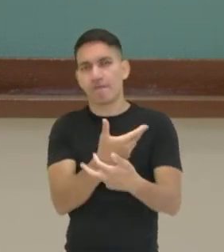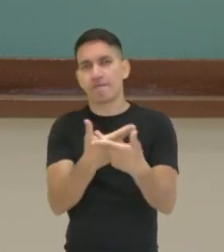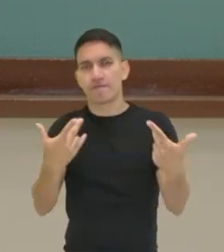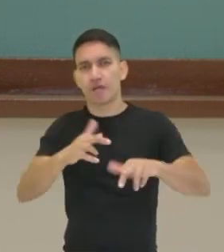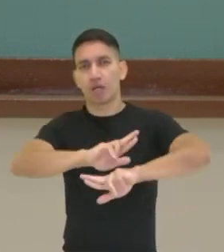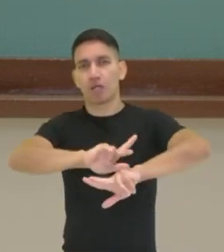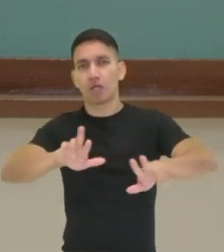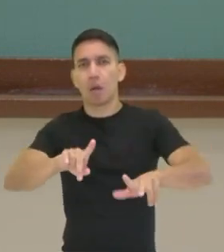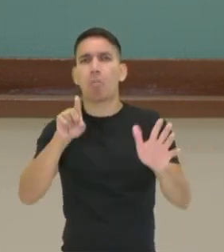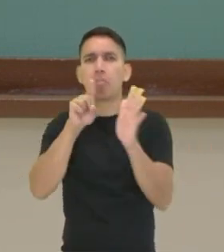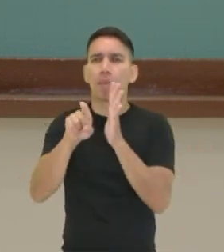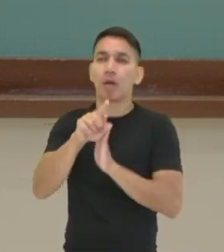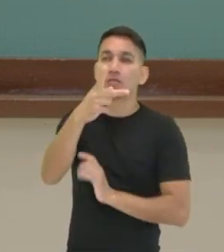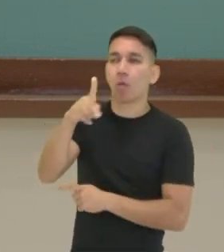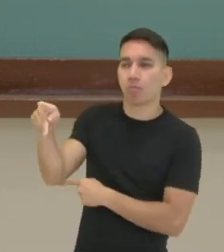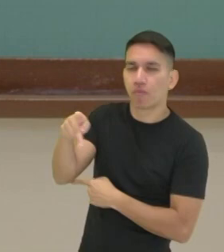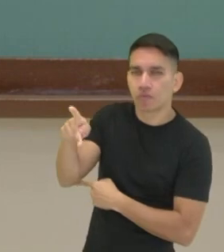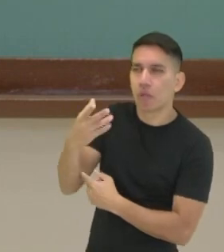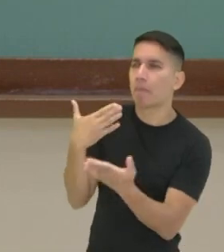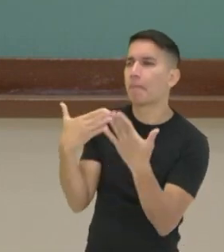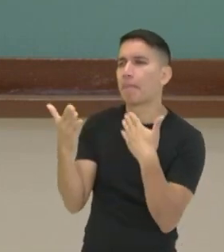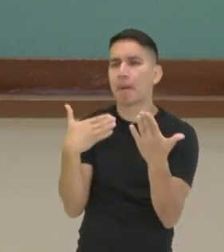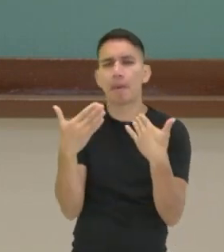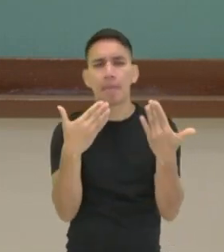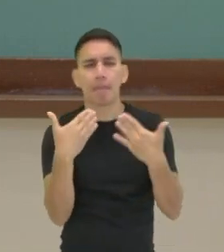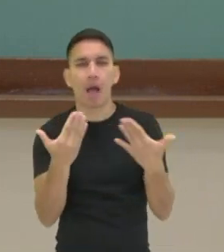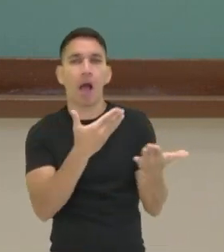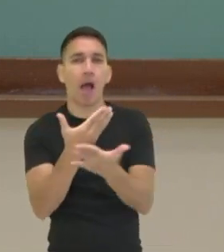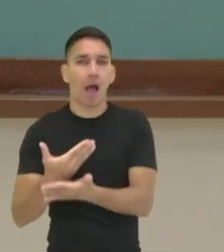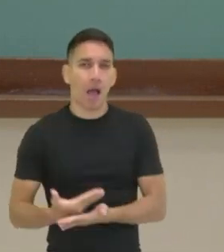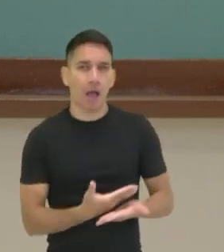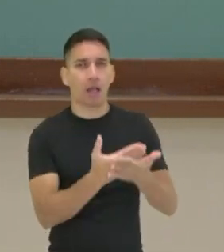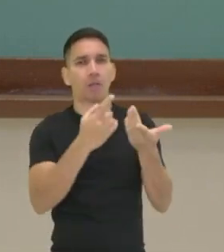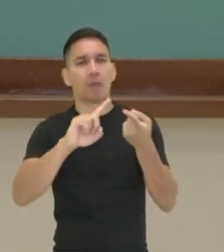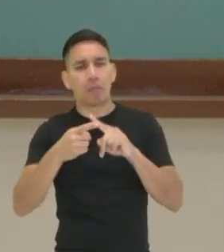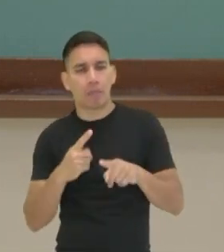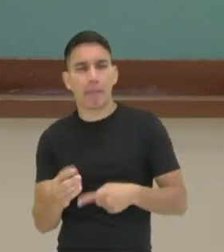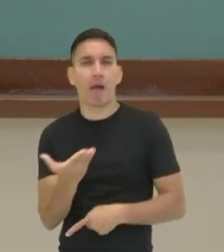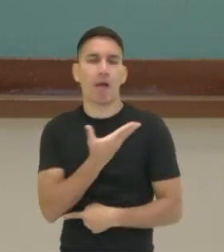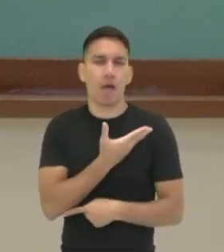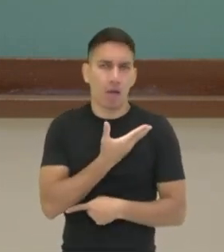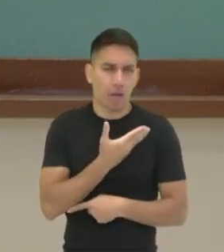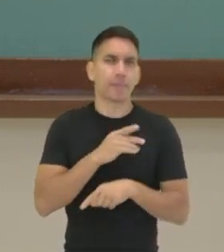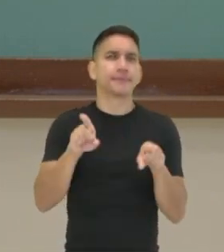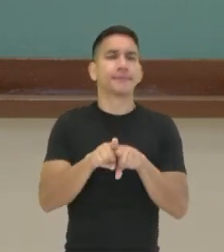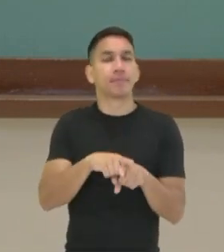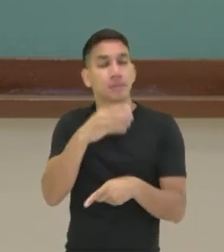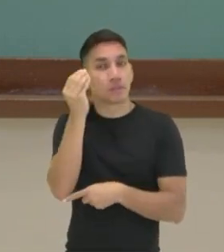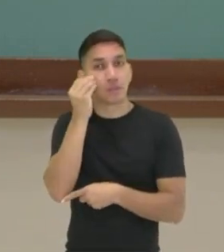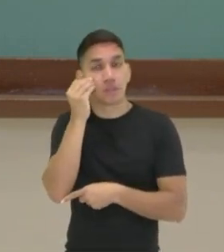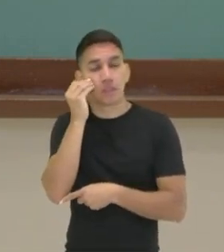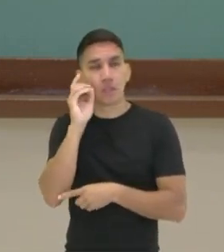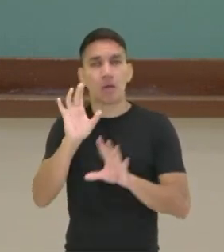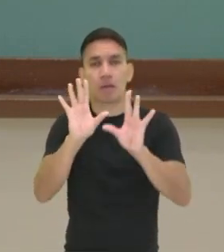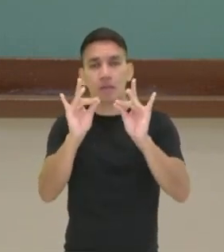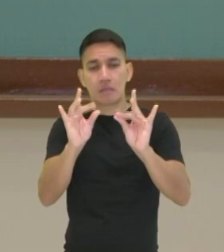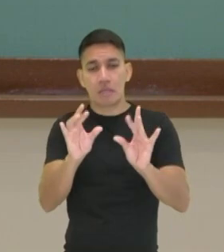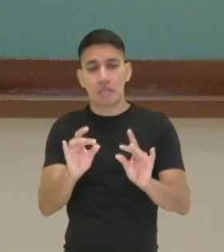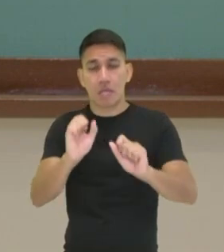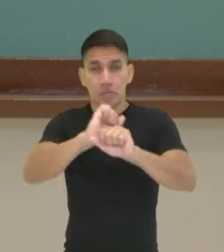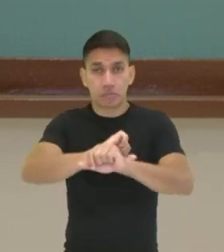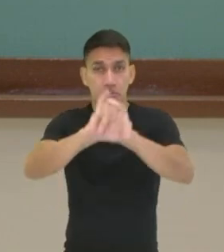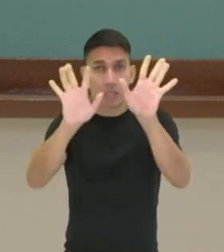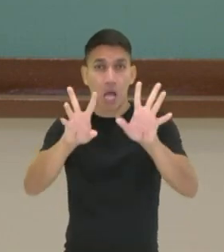seu professor, para se debater em sala de aula, né, rever com seus colegas e tentar, né, trazer algumas